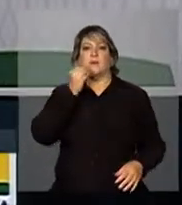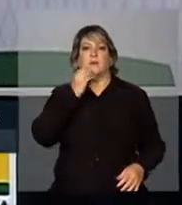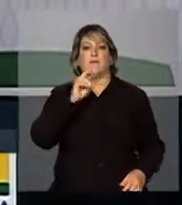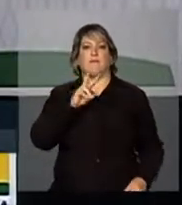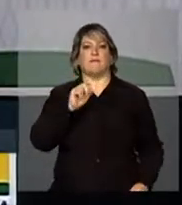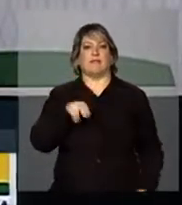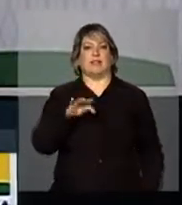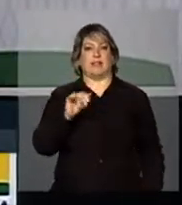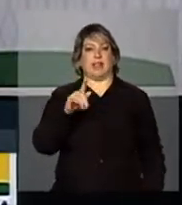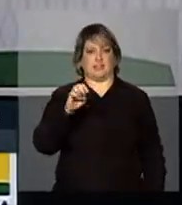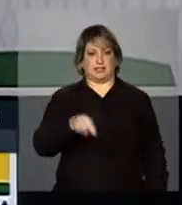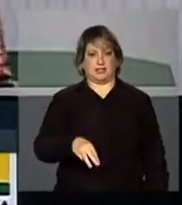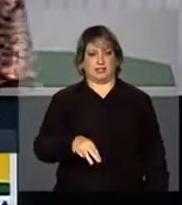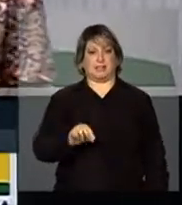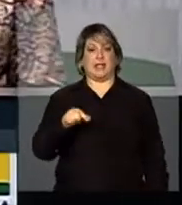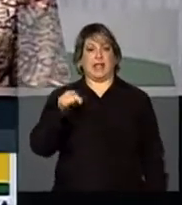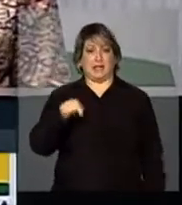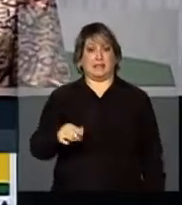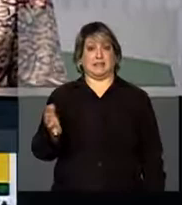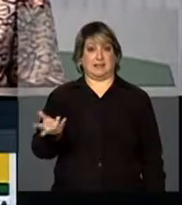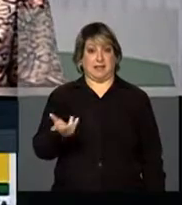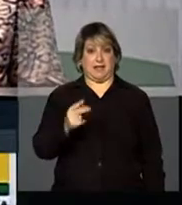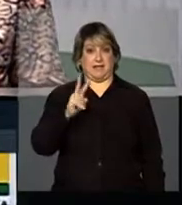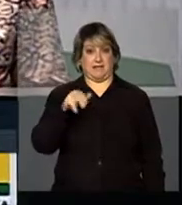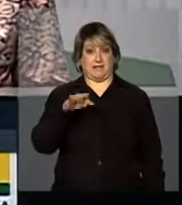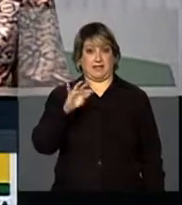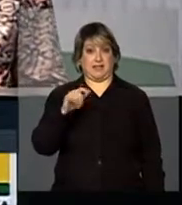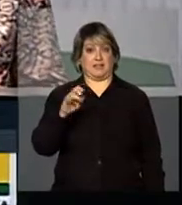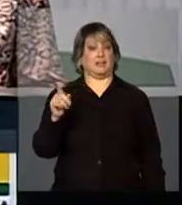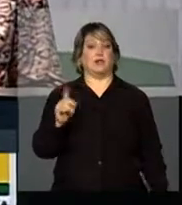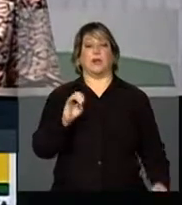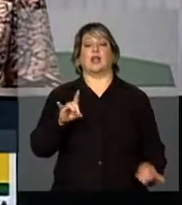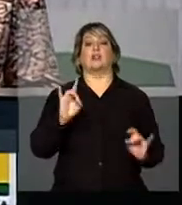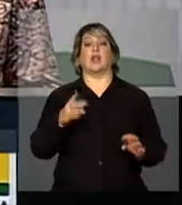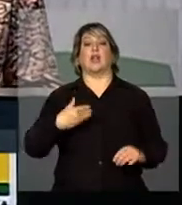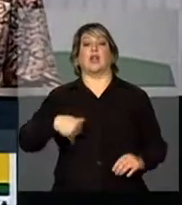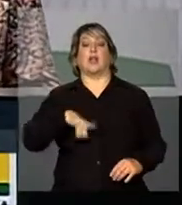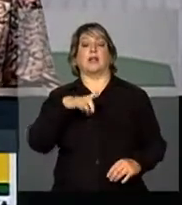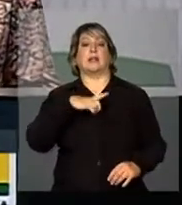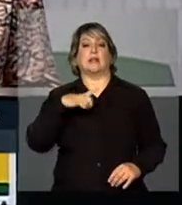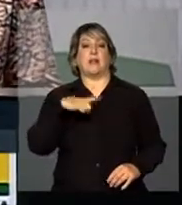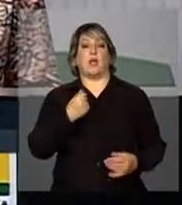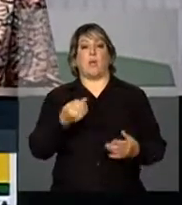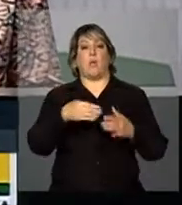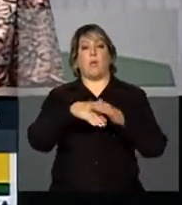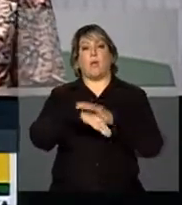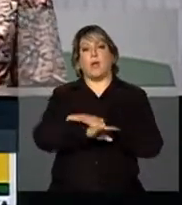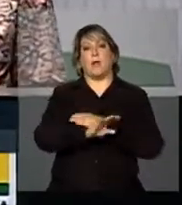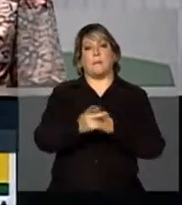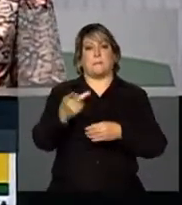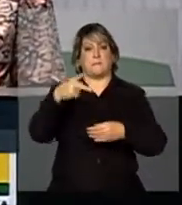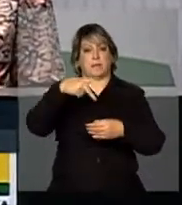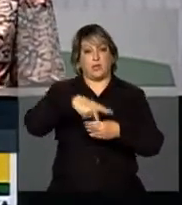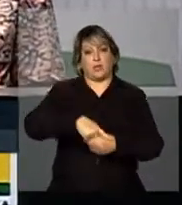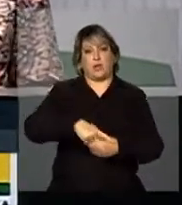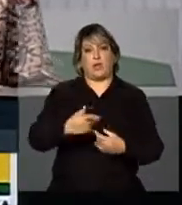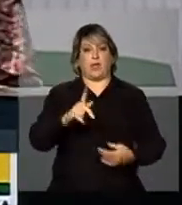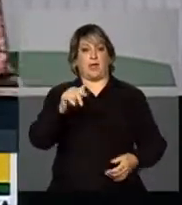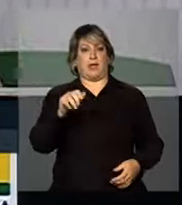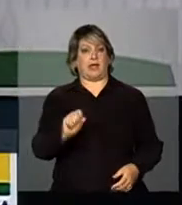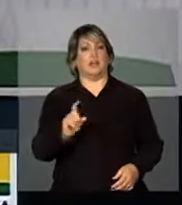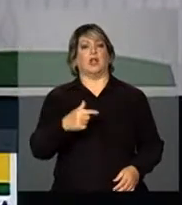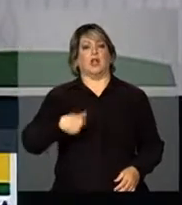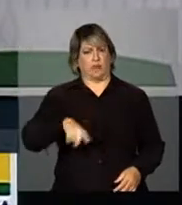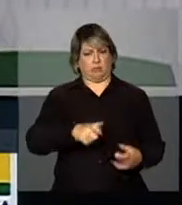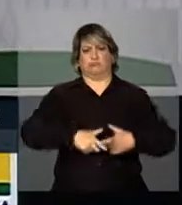grande vantagem não é só que nós temos reservas de petróleo de gás que somos um dos maiores